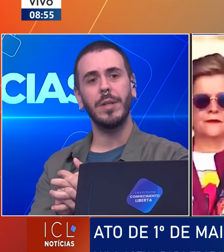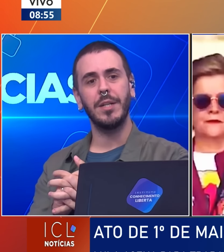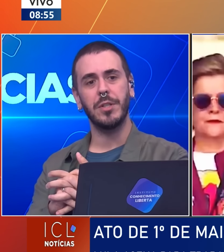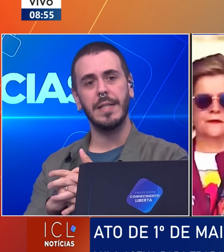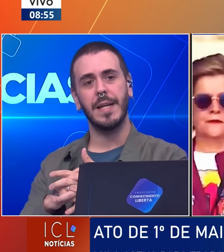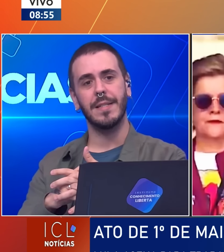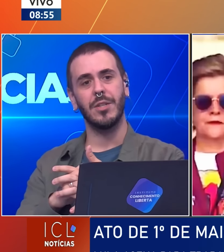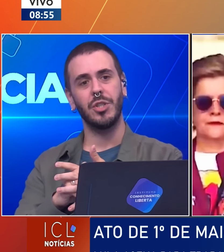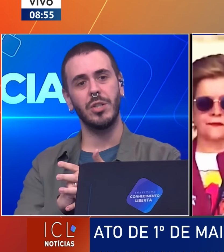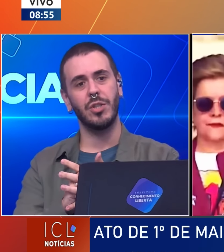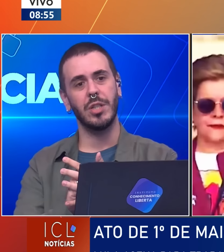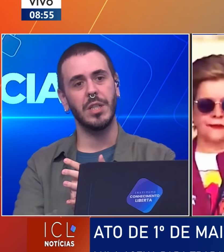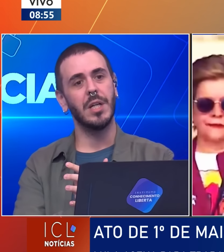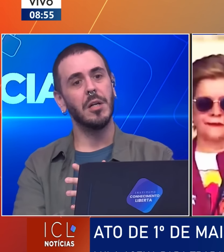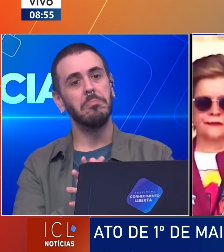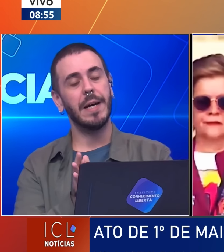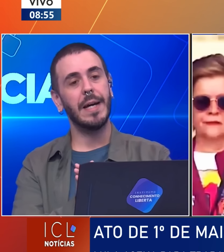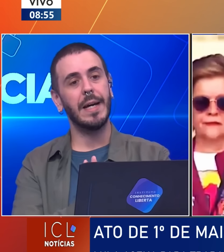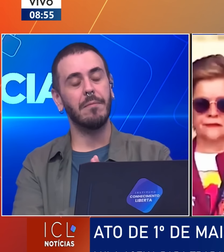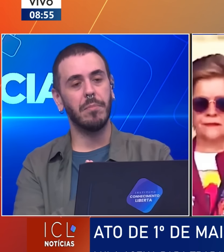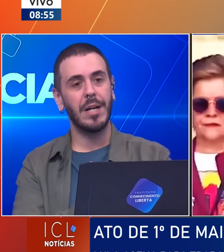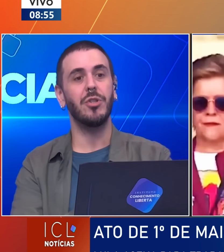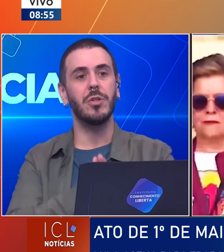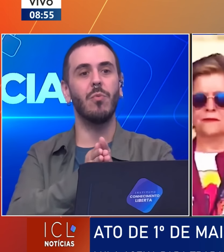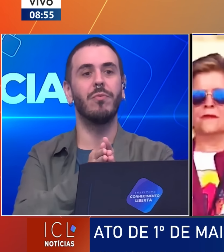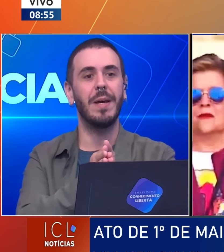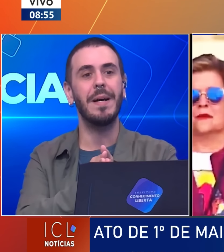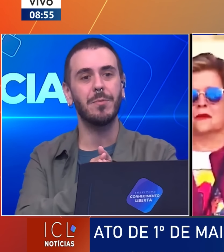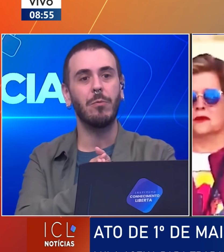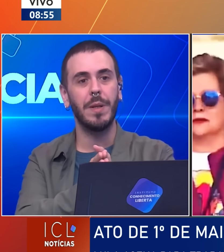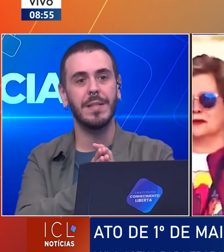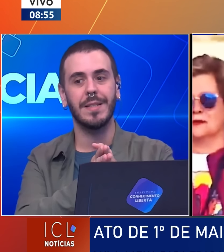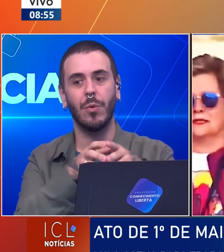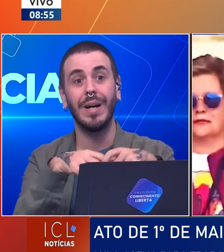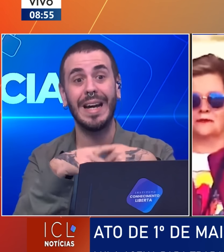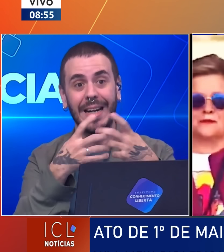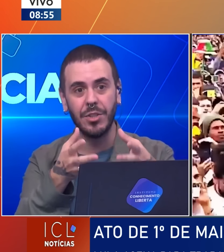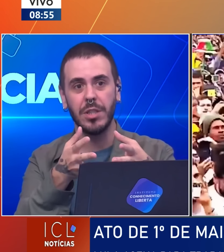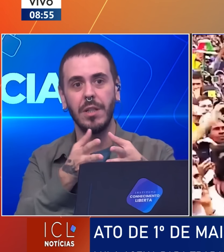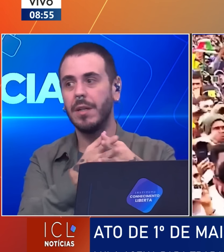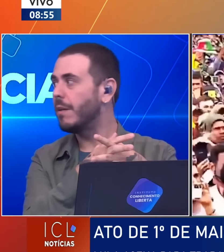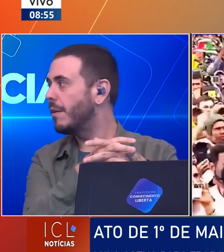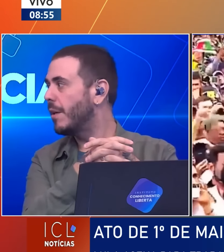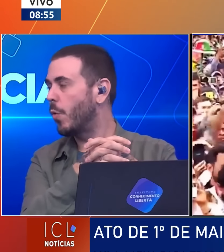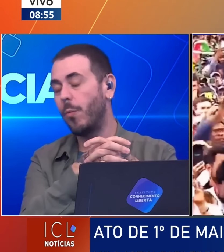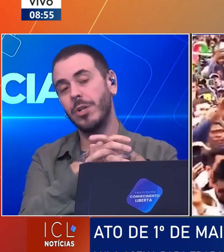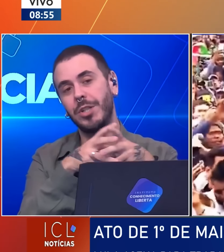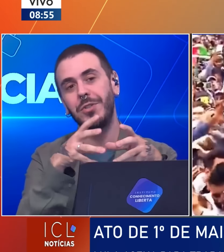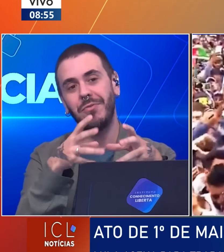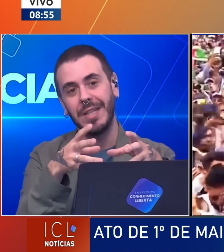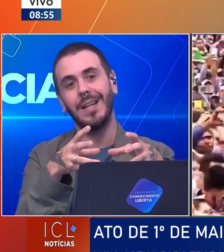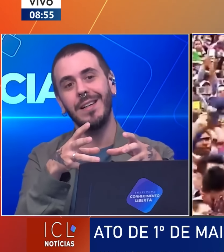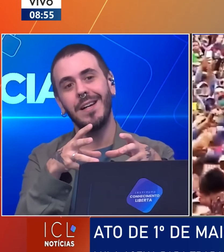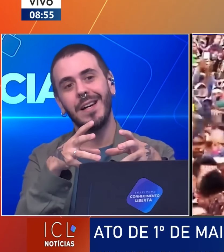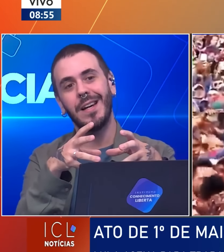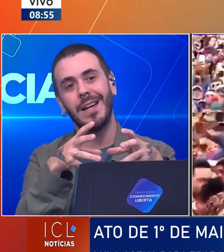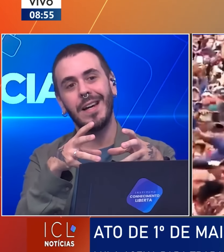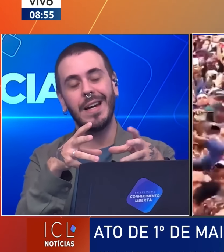esse componente, né, César, de a gente não vê mais uma mobilização grande como a gente